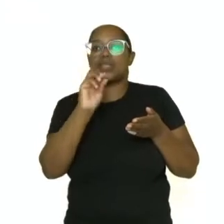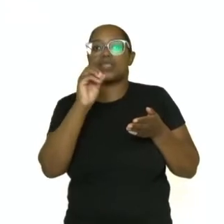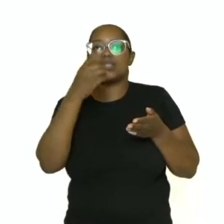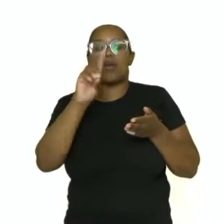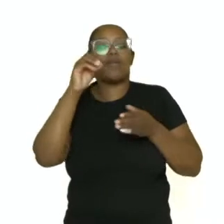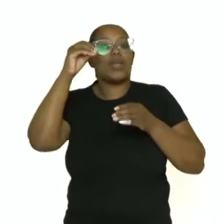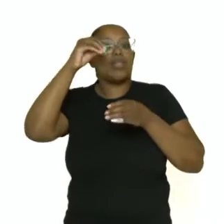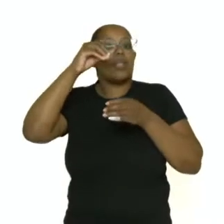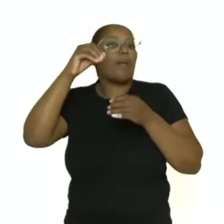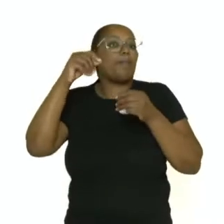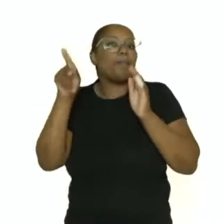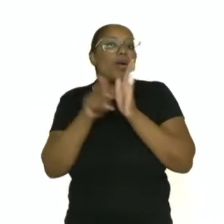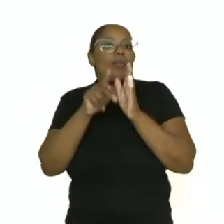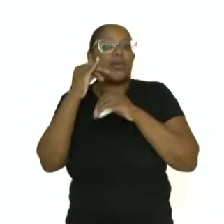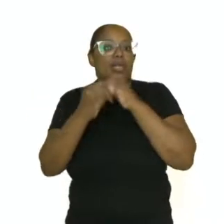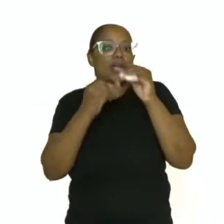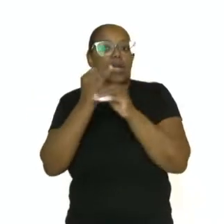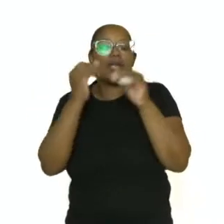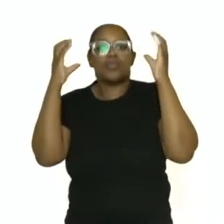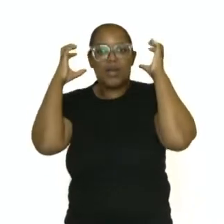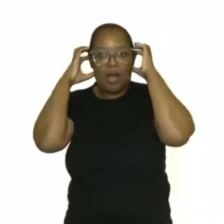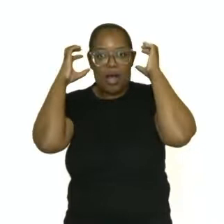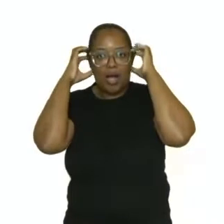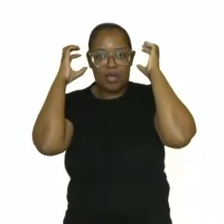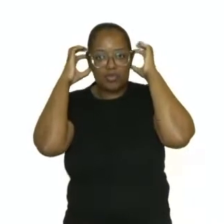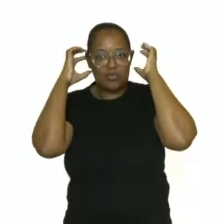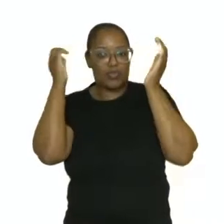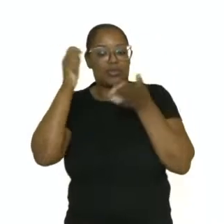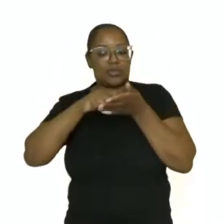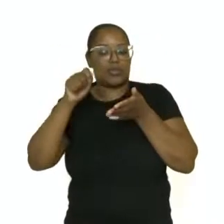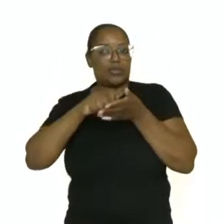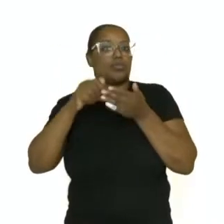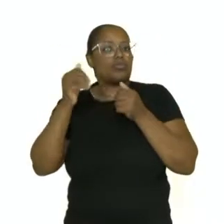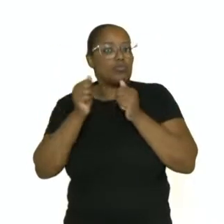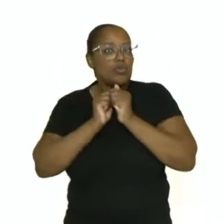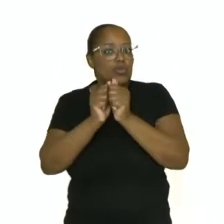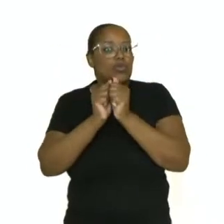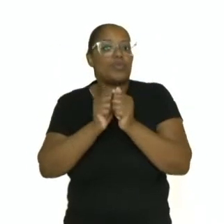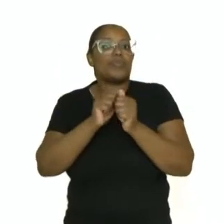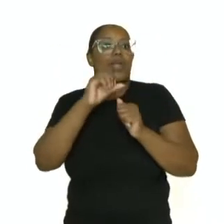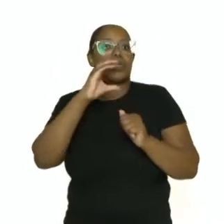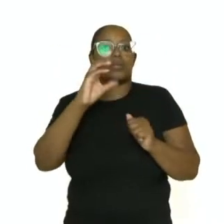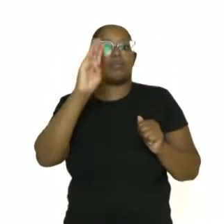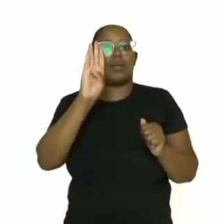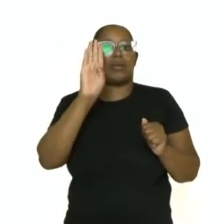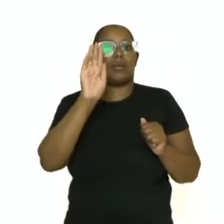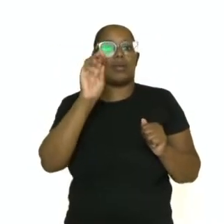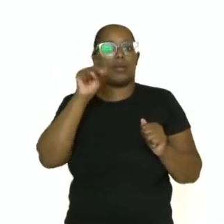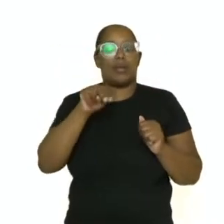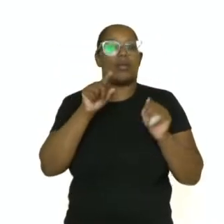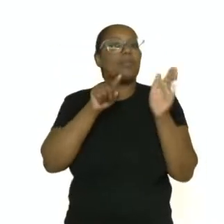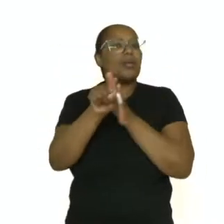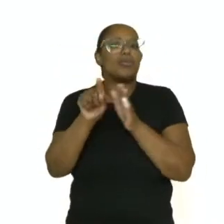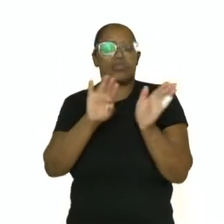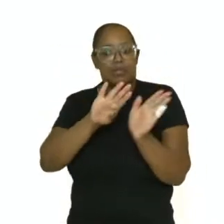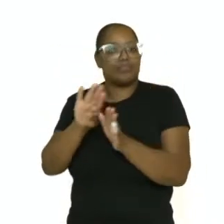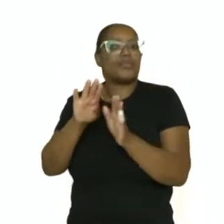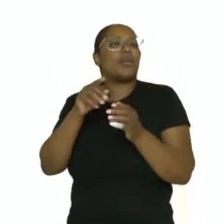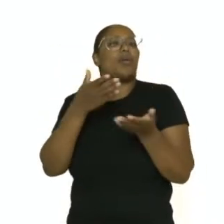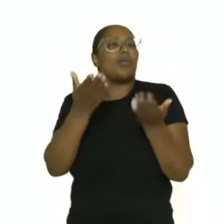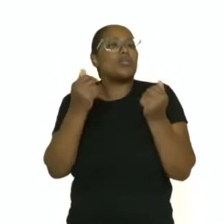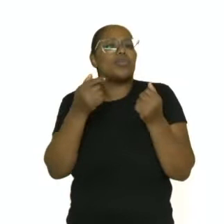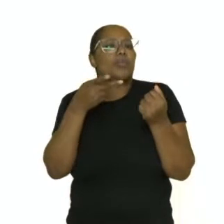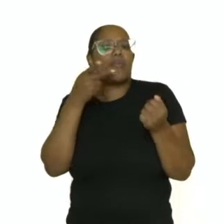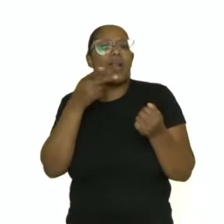da Rádio CBN, então foi passada para a forma escrita. Acompanhe lá. A CBN pergunta: nós vamos falar ao vivo